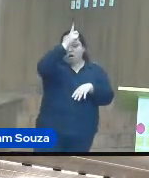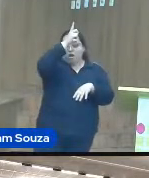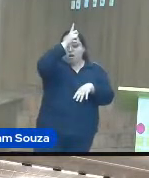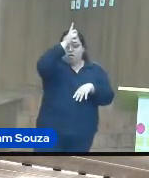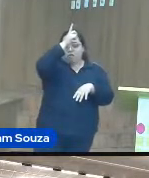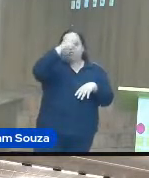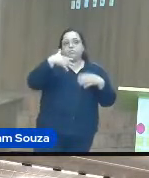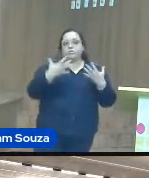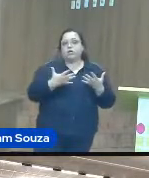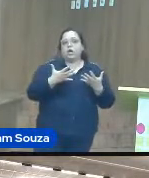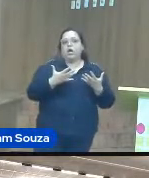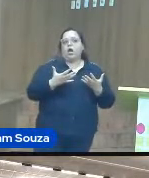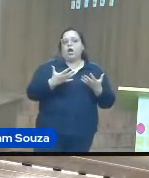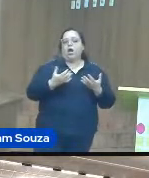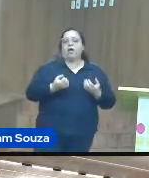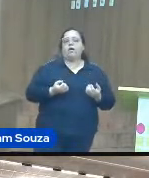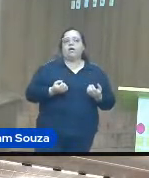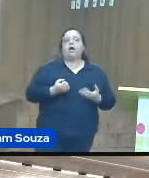né, contribuiu